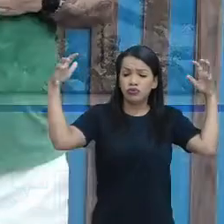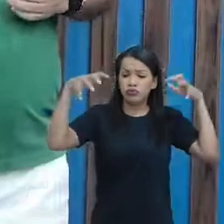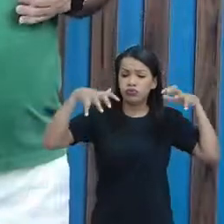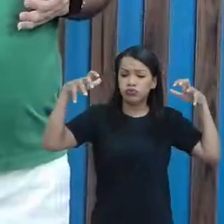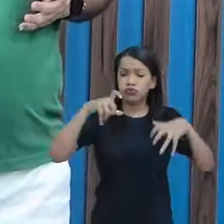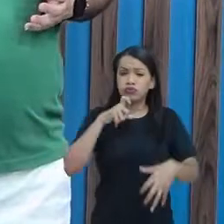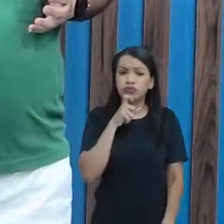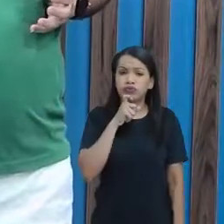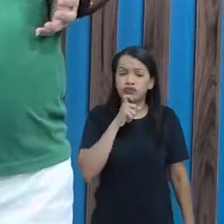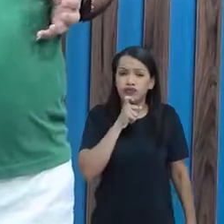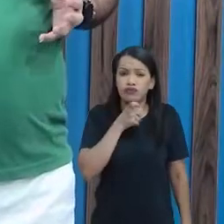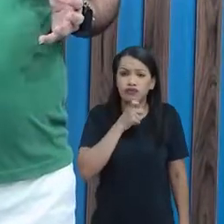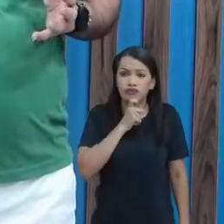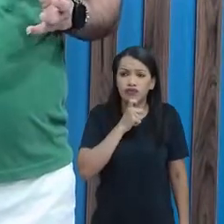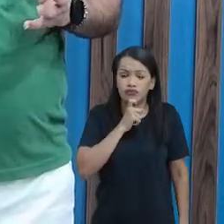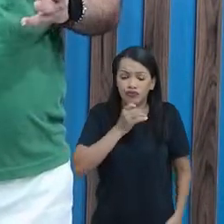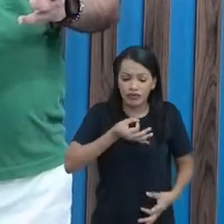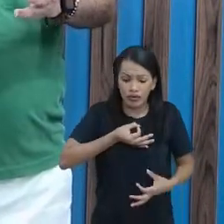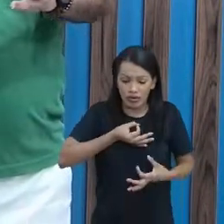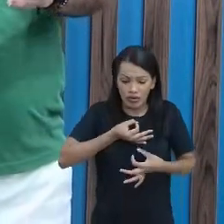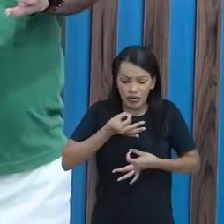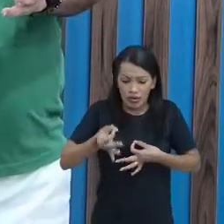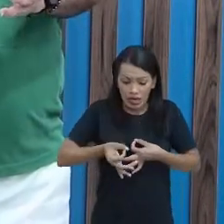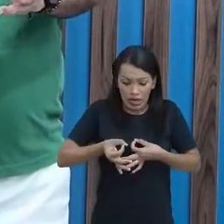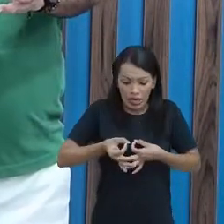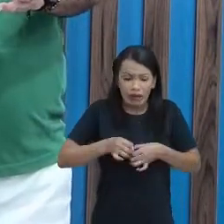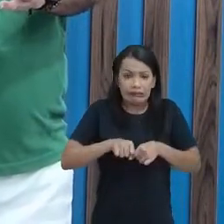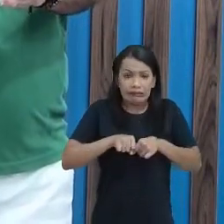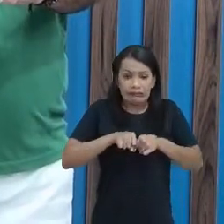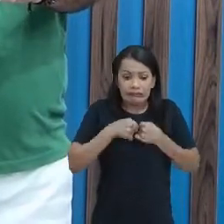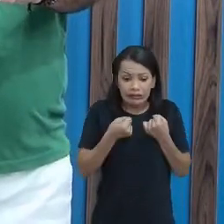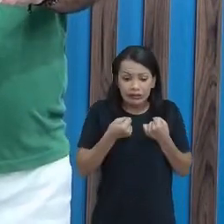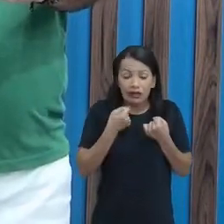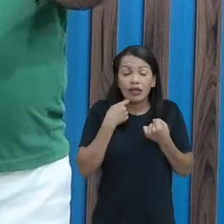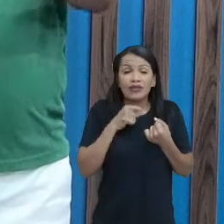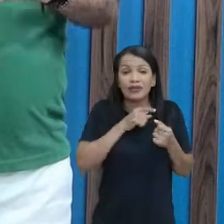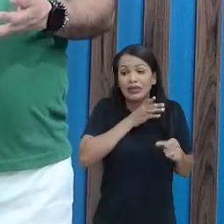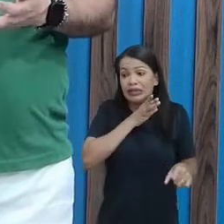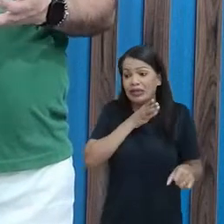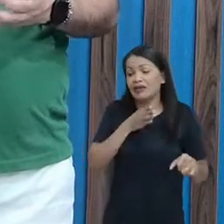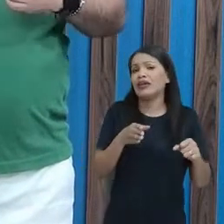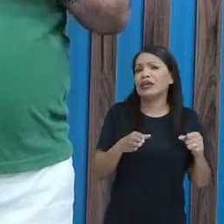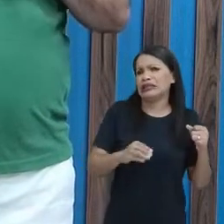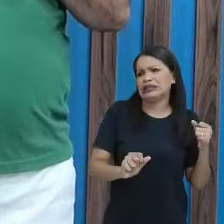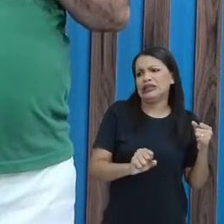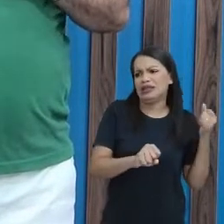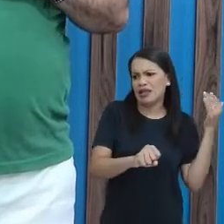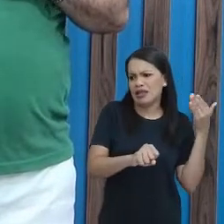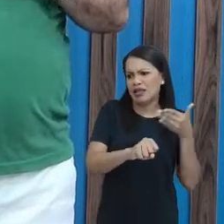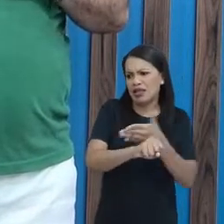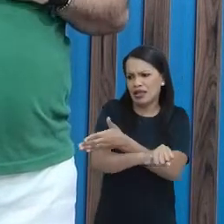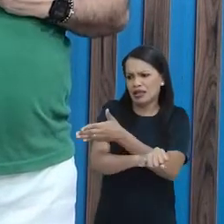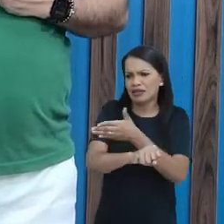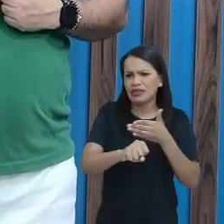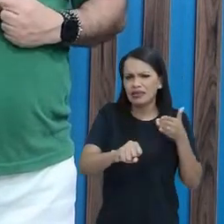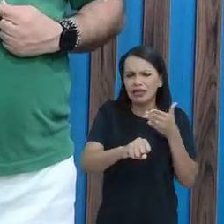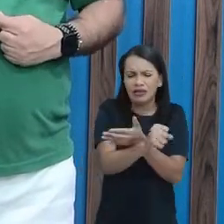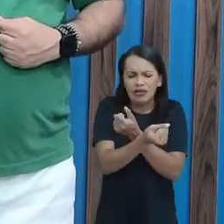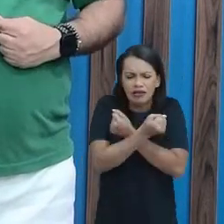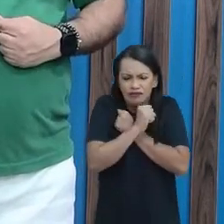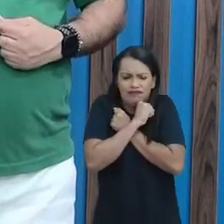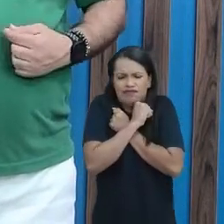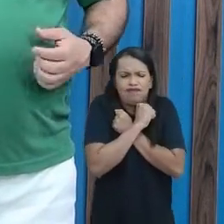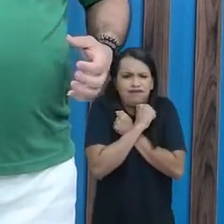aconteceu? Esses soldados começaram a entrar na Rússia, tome frio, e os botões começaram a